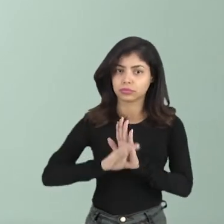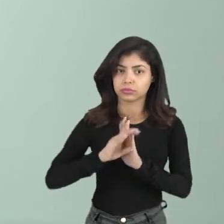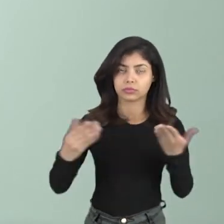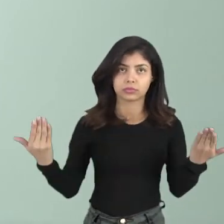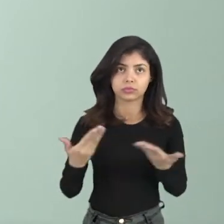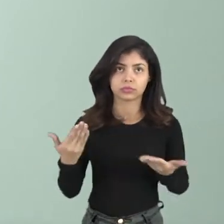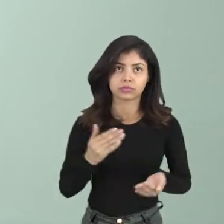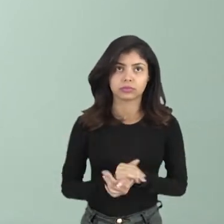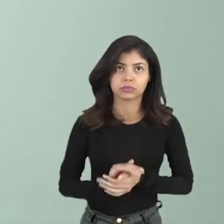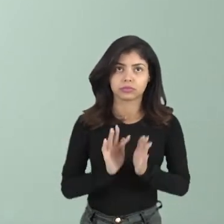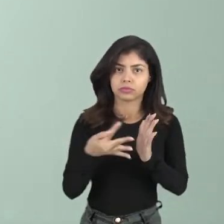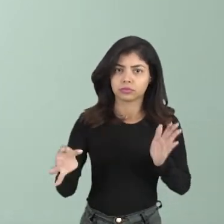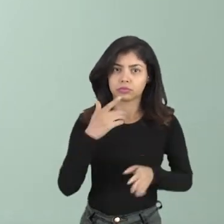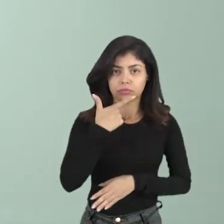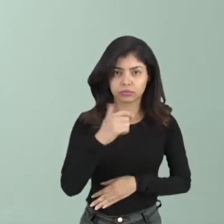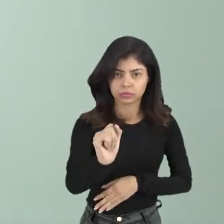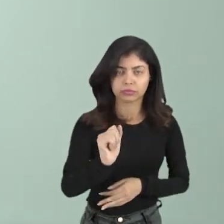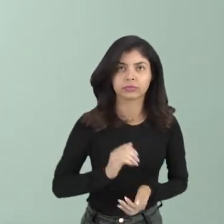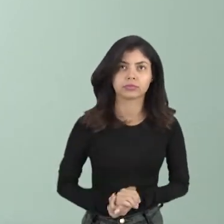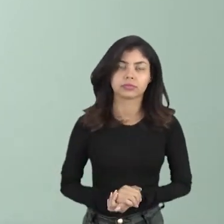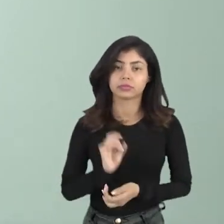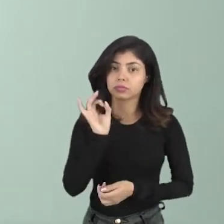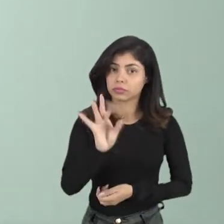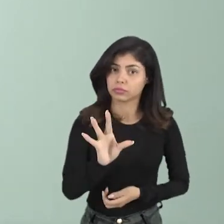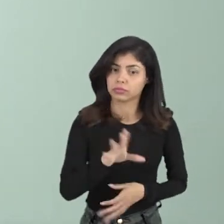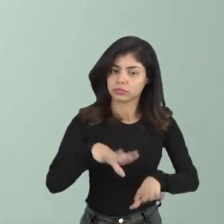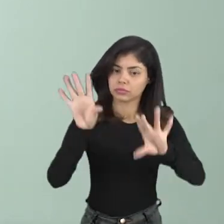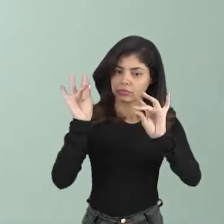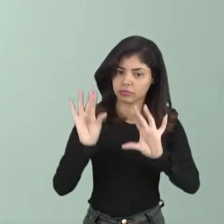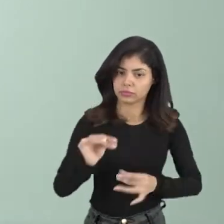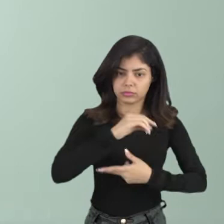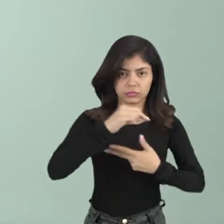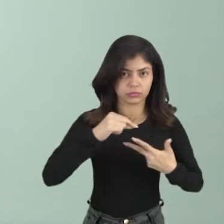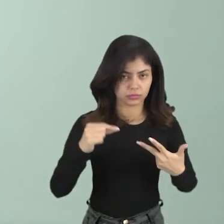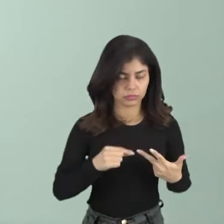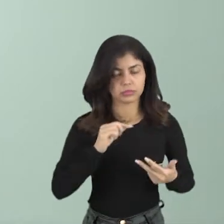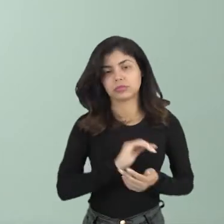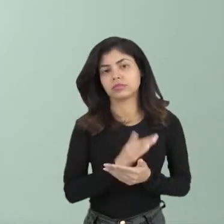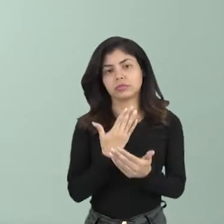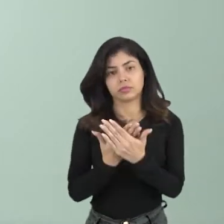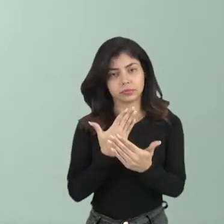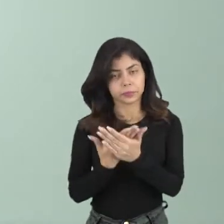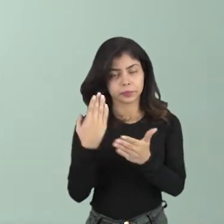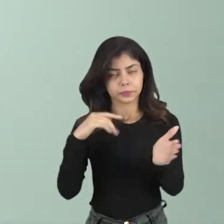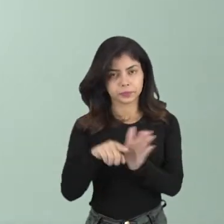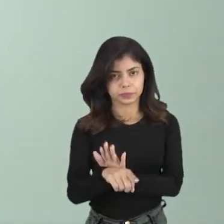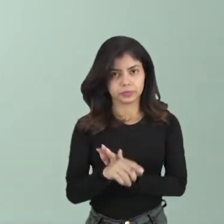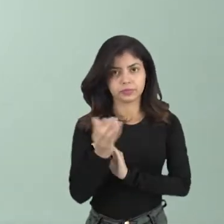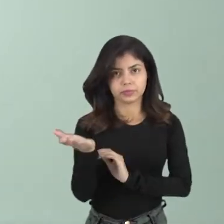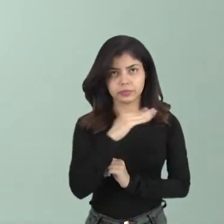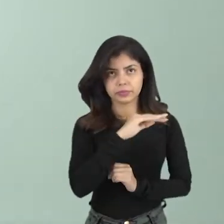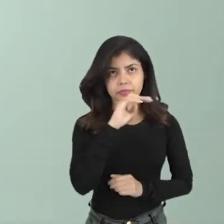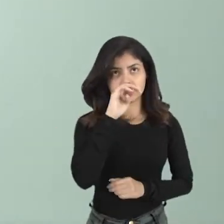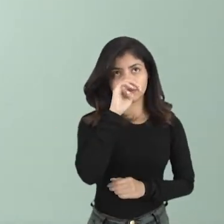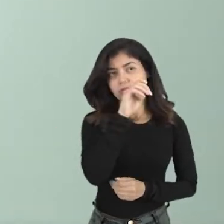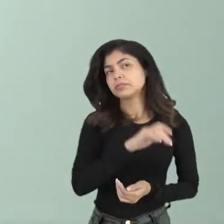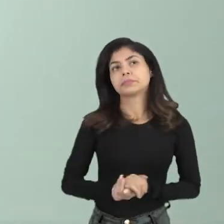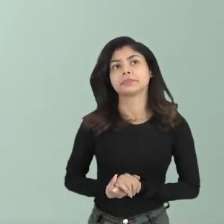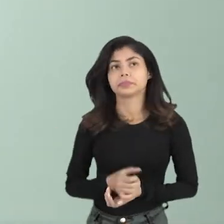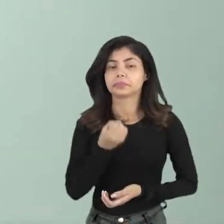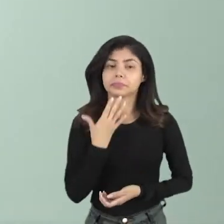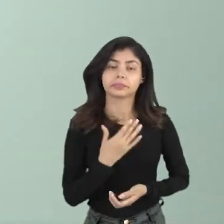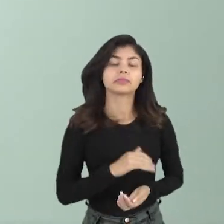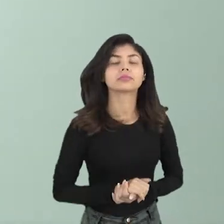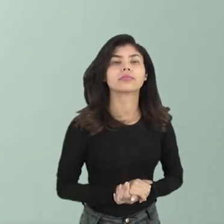conteúdo de hoje é Funções da Linguagem. Só que detalhado para o Enem, vamos estudar questões do Enem. Vamos lá?